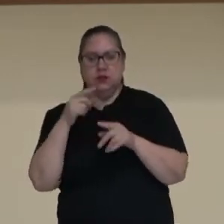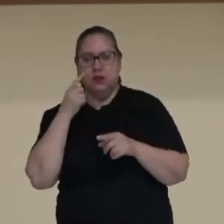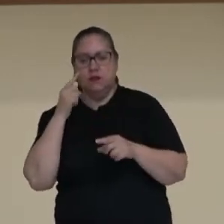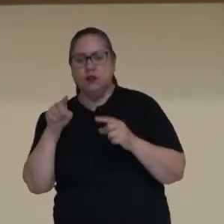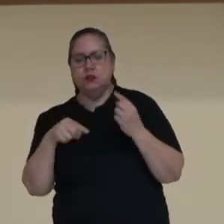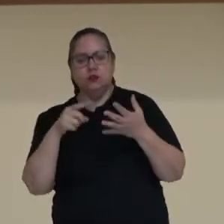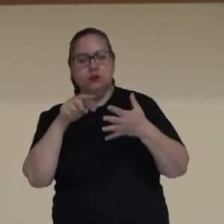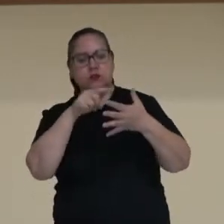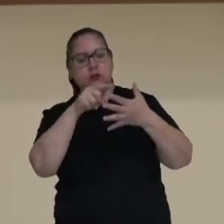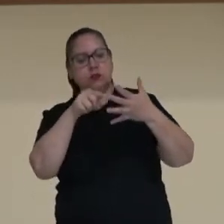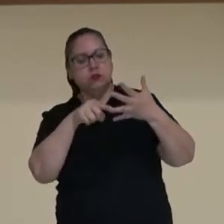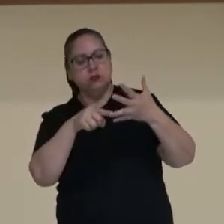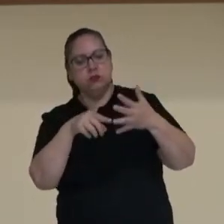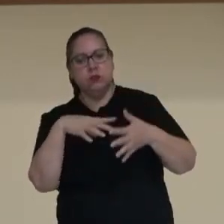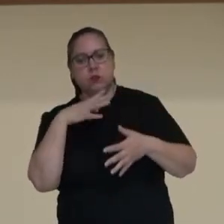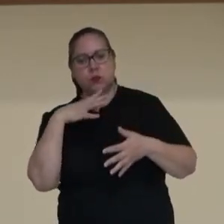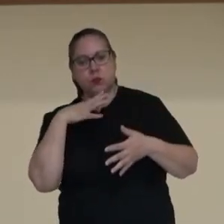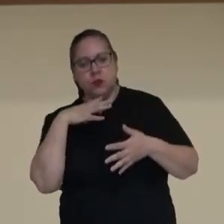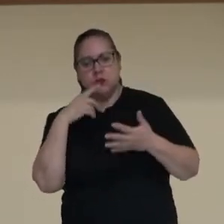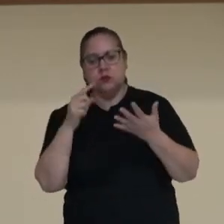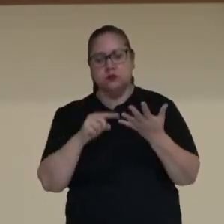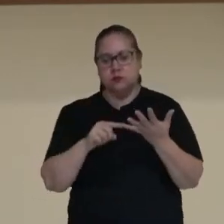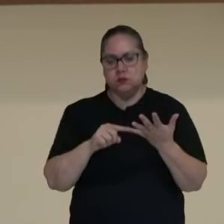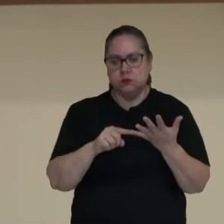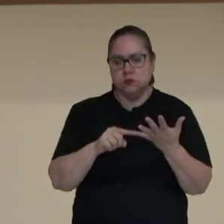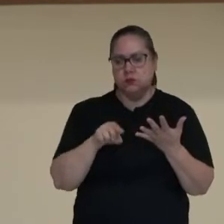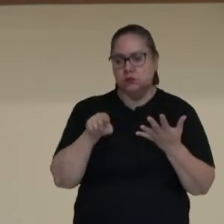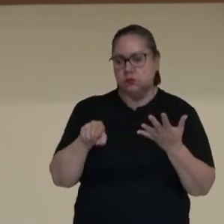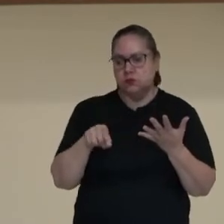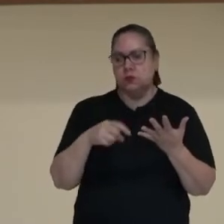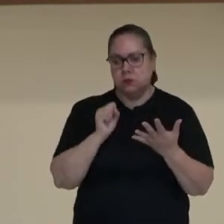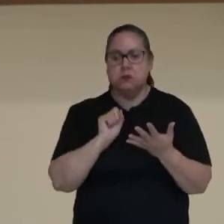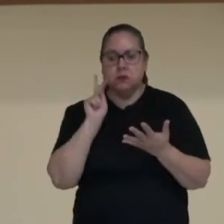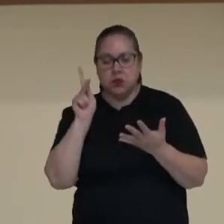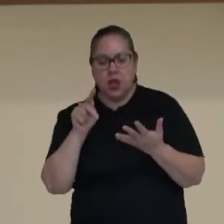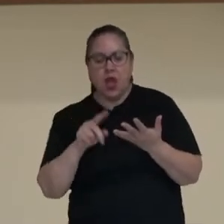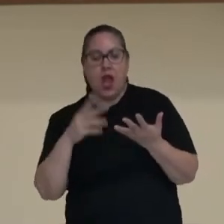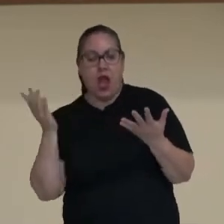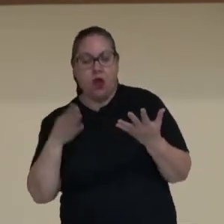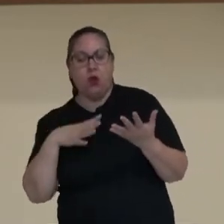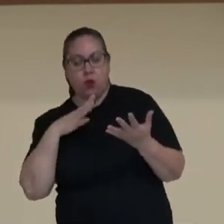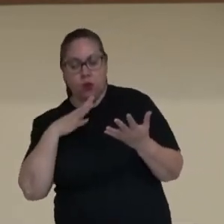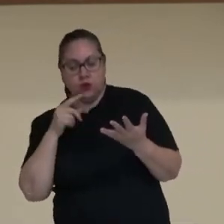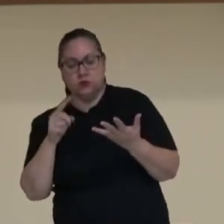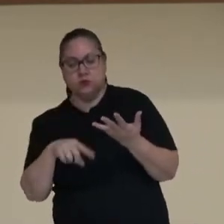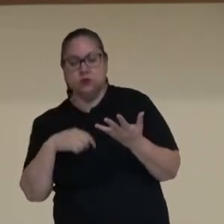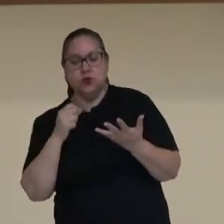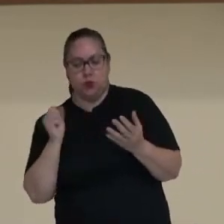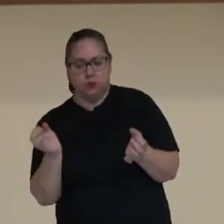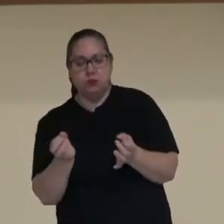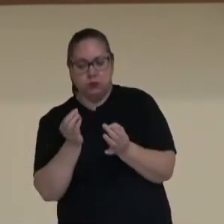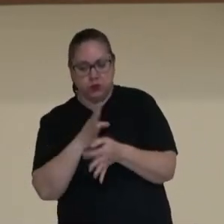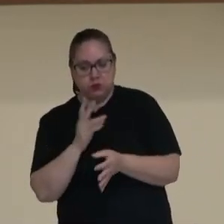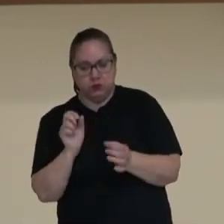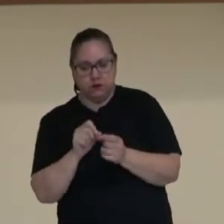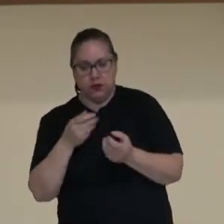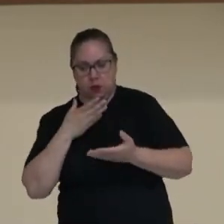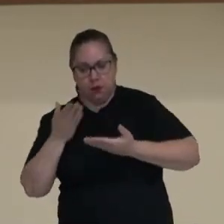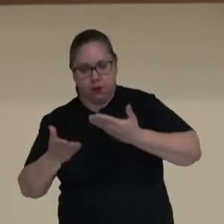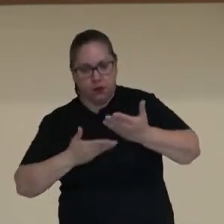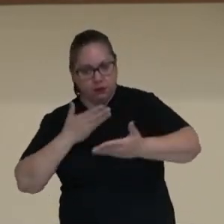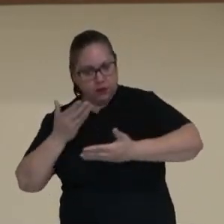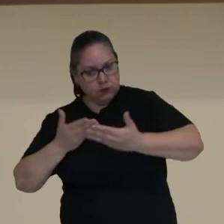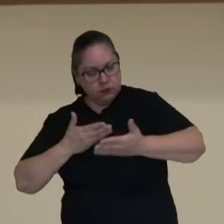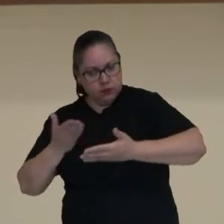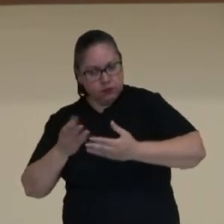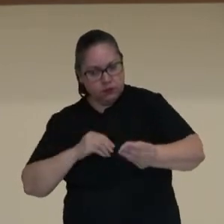pontos de vista. Conheço sobre isso? Ok, agora que eu conheço, eu estou pronto para fazer o debate